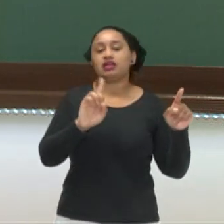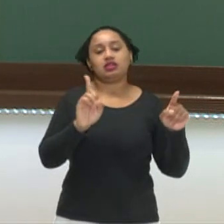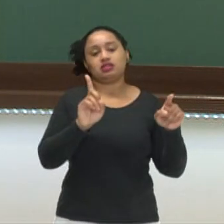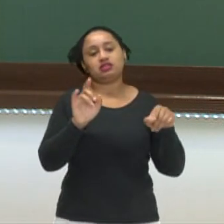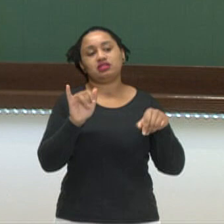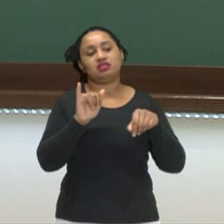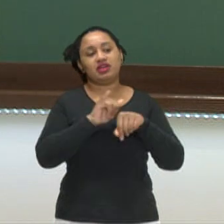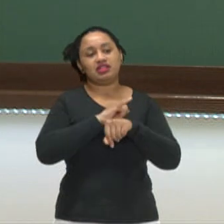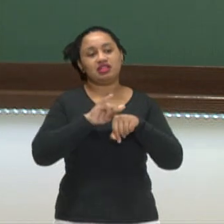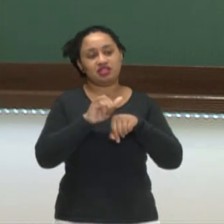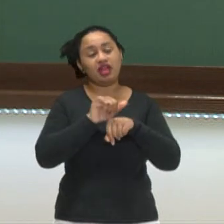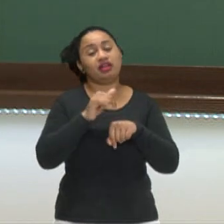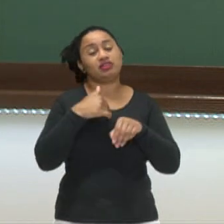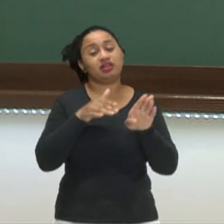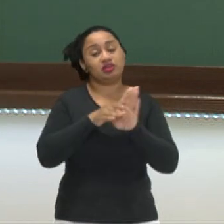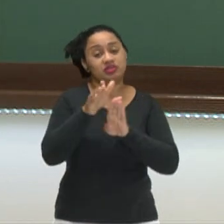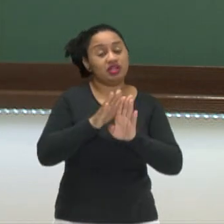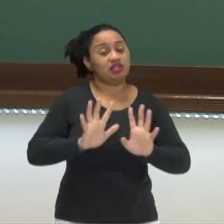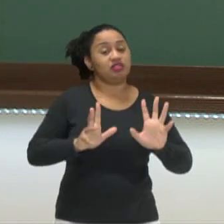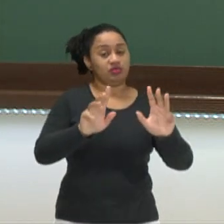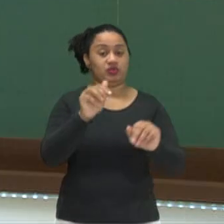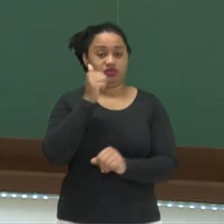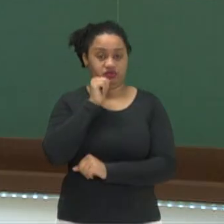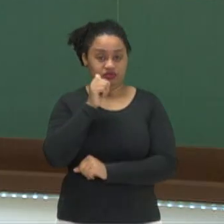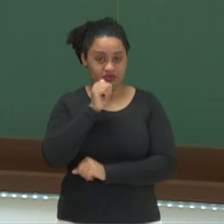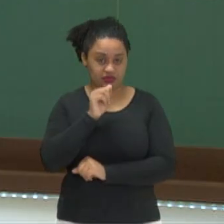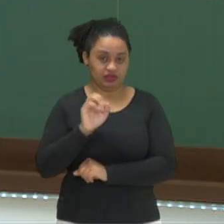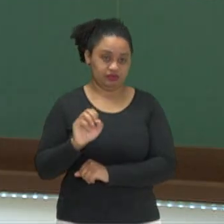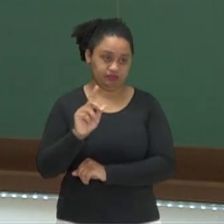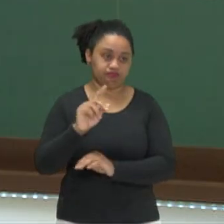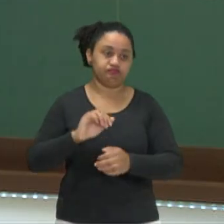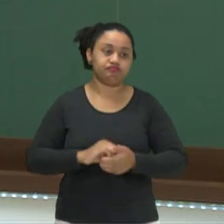método recomendado, então, para todas as mulheres,